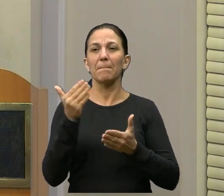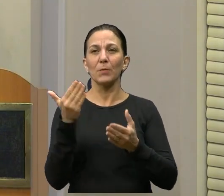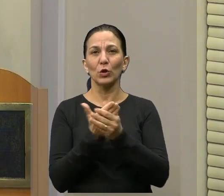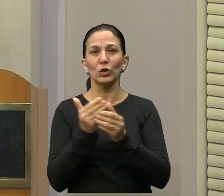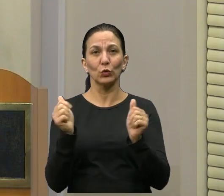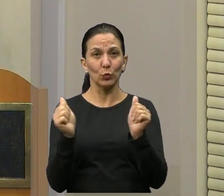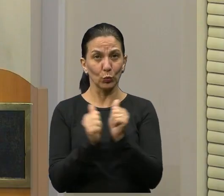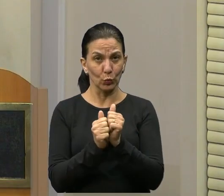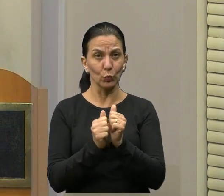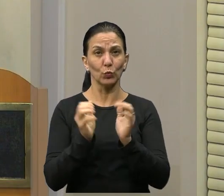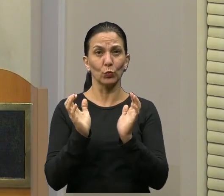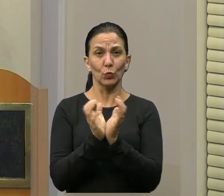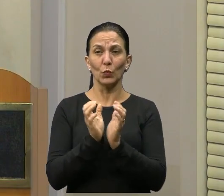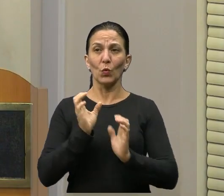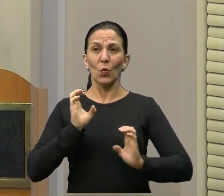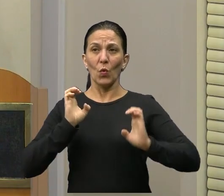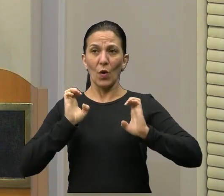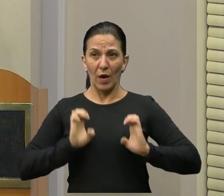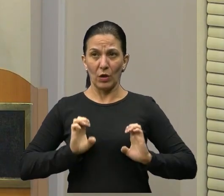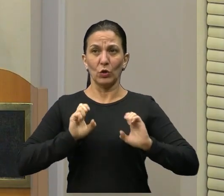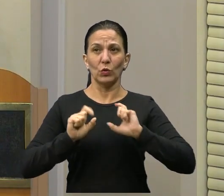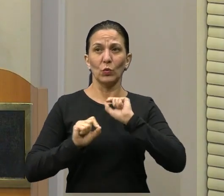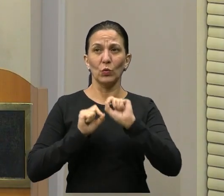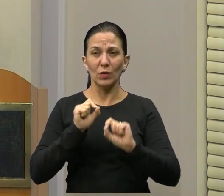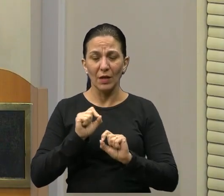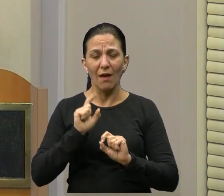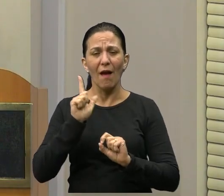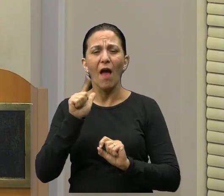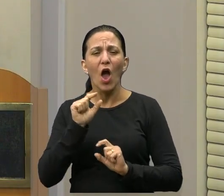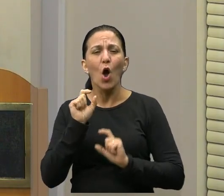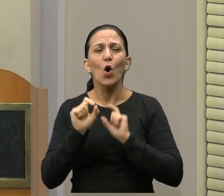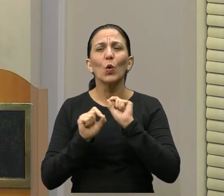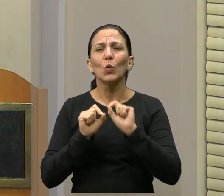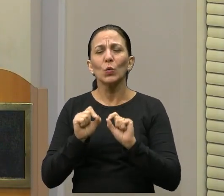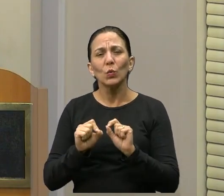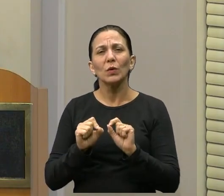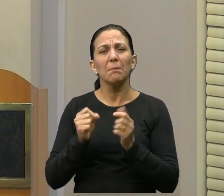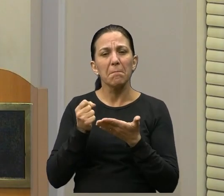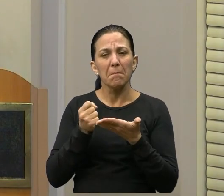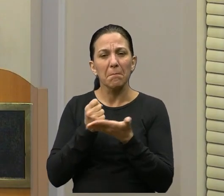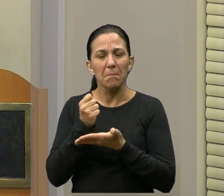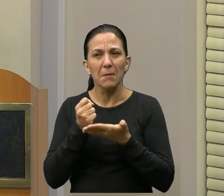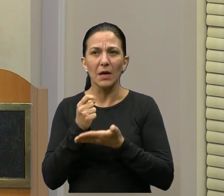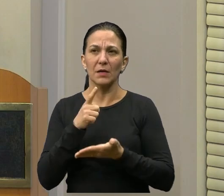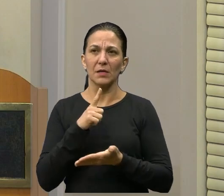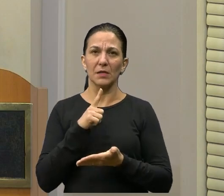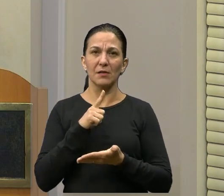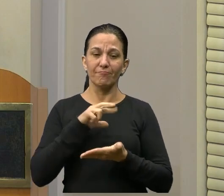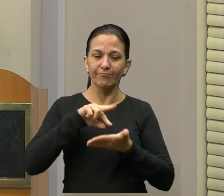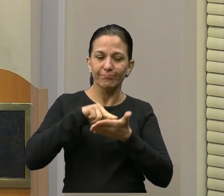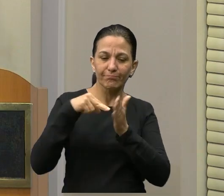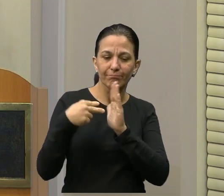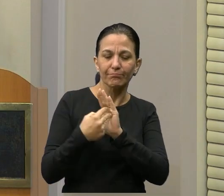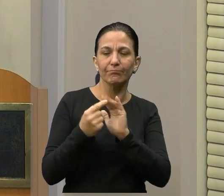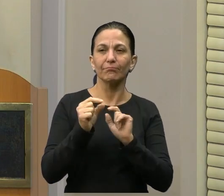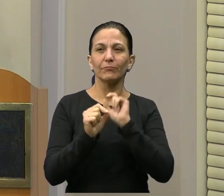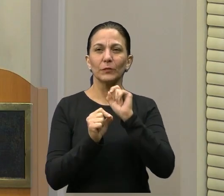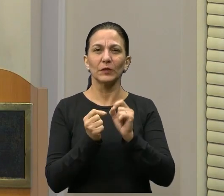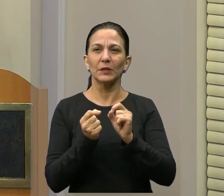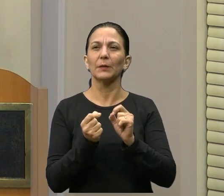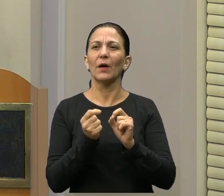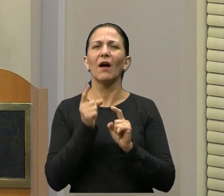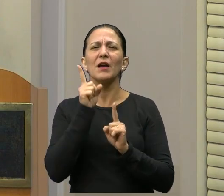à Comissão de Ética. Acredito que, no caso, seria esse o fundamento trazido. Ou seja,